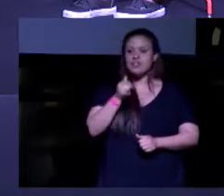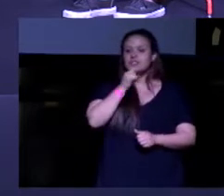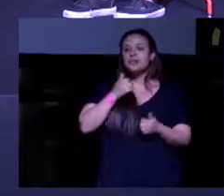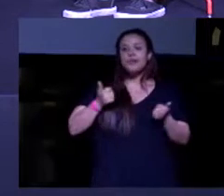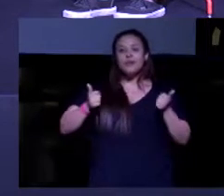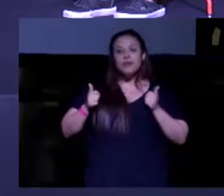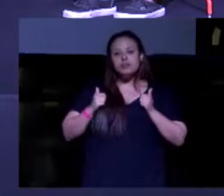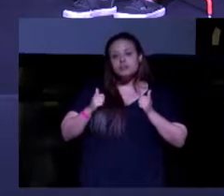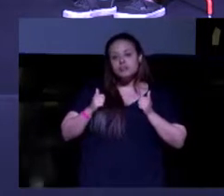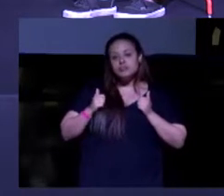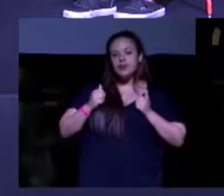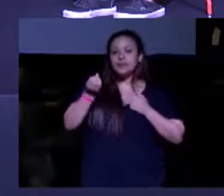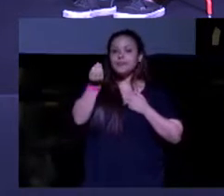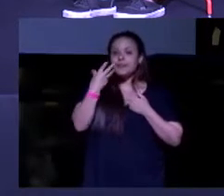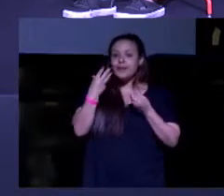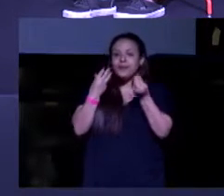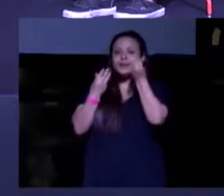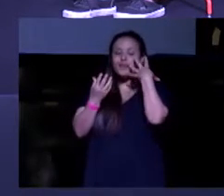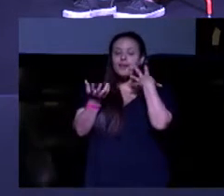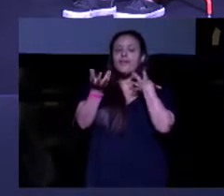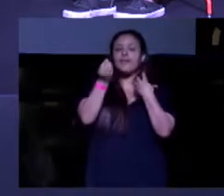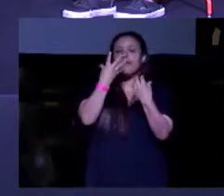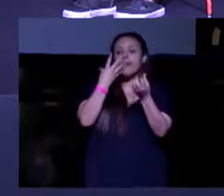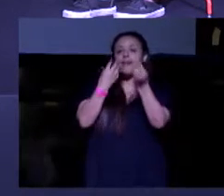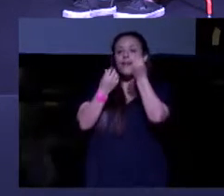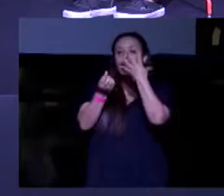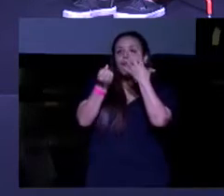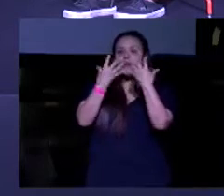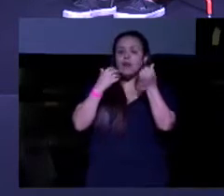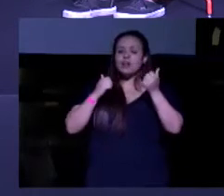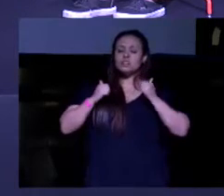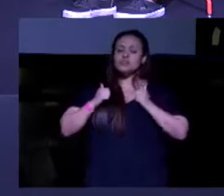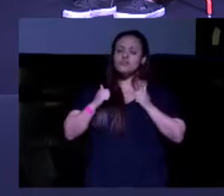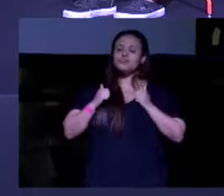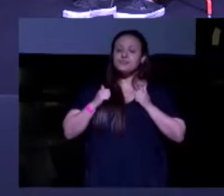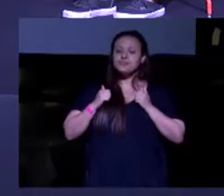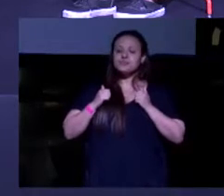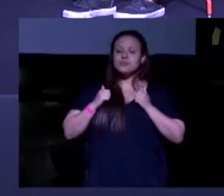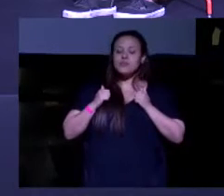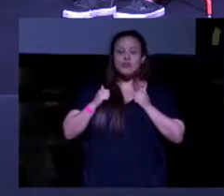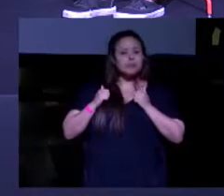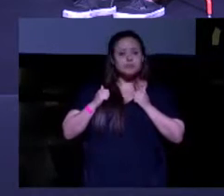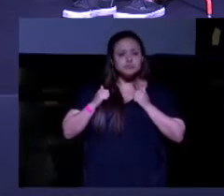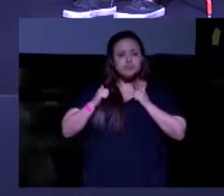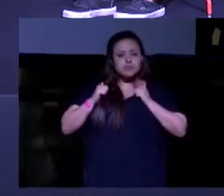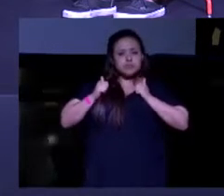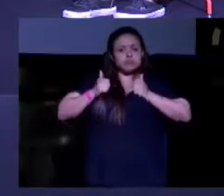redor, olhar o que nós podemos fazer, novas possibilidades. Assim, abrir nosso mundo, porque muitas vezes